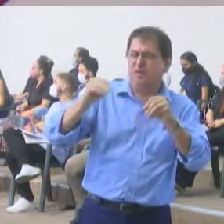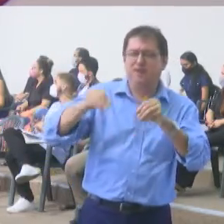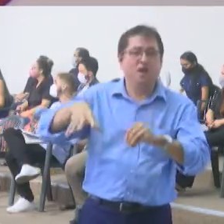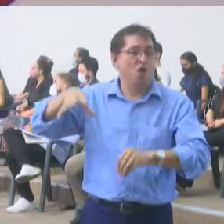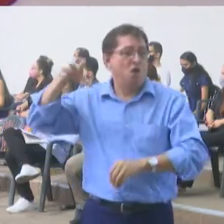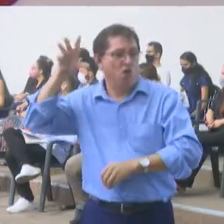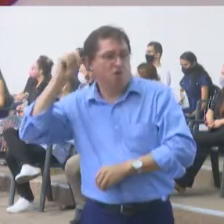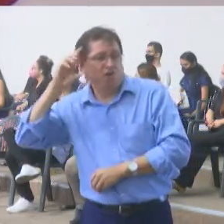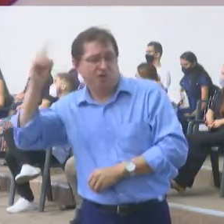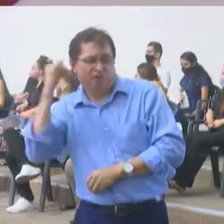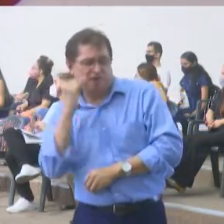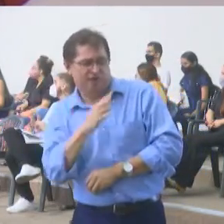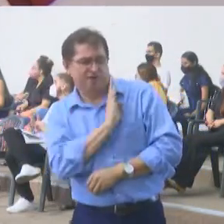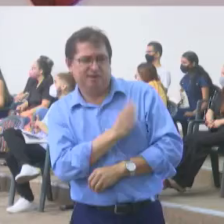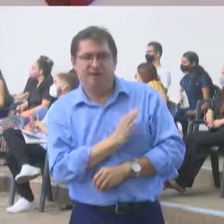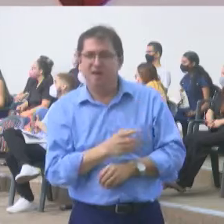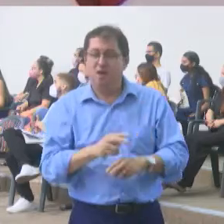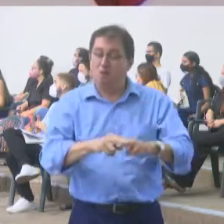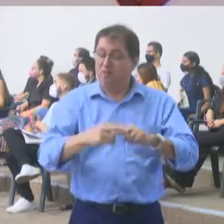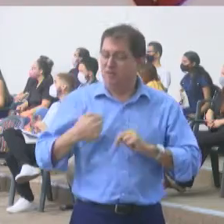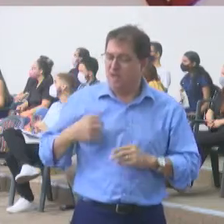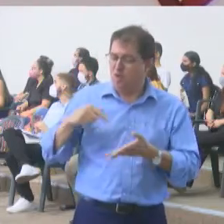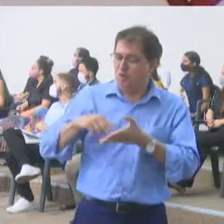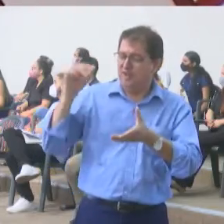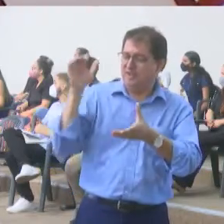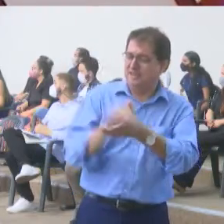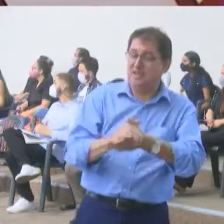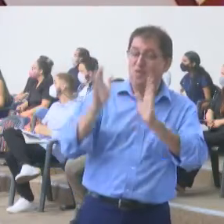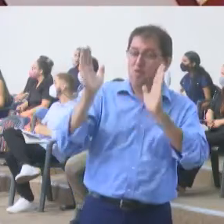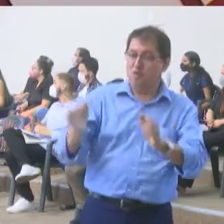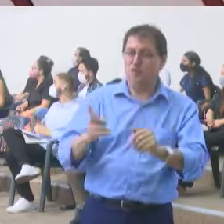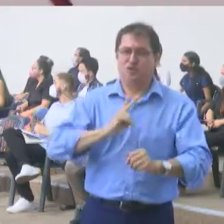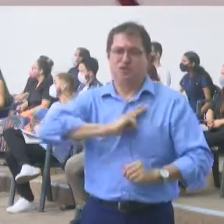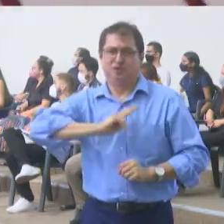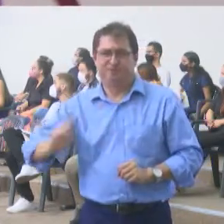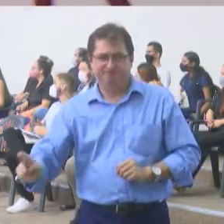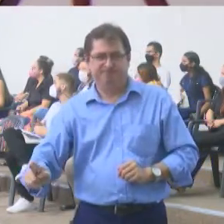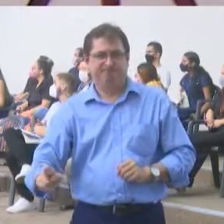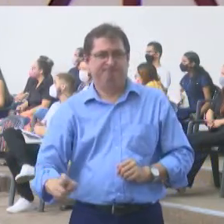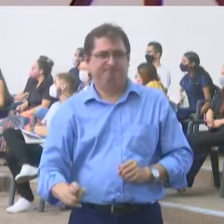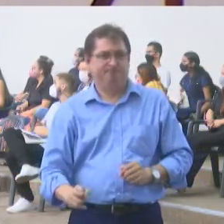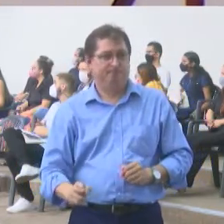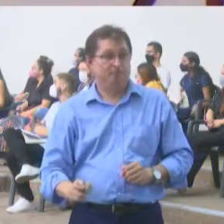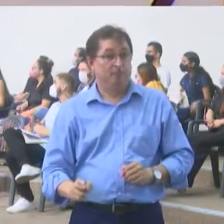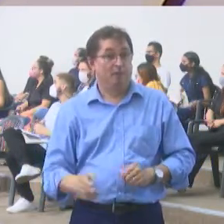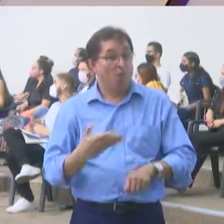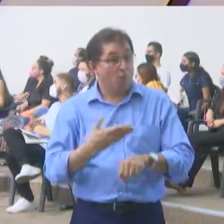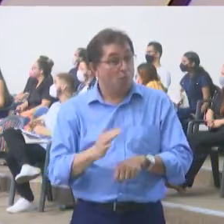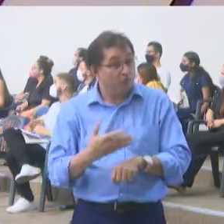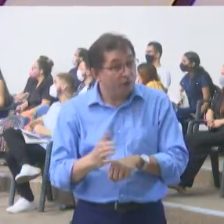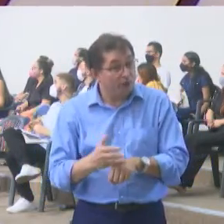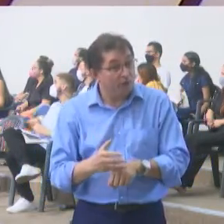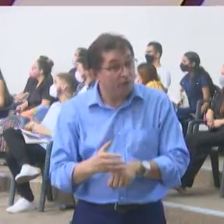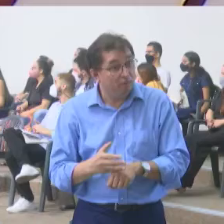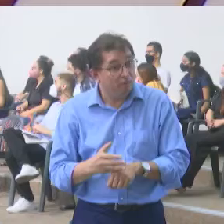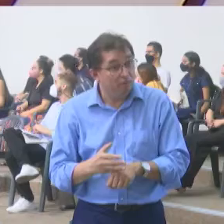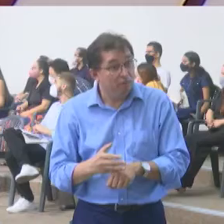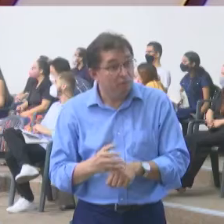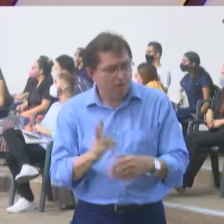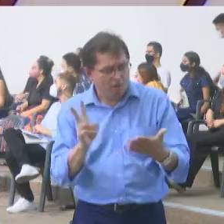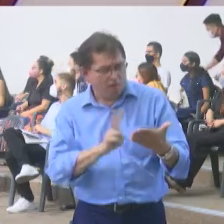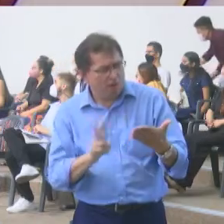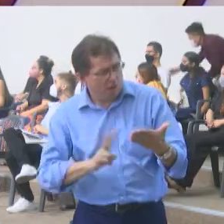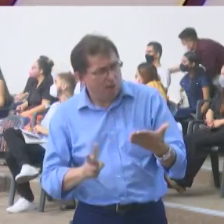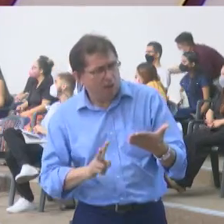e é por isso que eu estou aqui casando hoje. E houve uma serva fiel chamada Ruth. Olha a verdade prática, Deus tem no mundo as suas mãos,